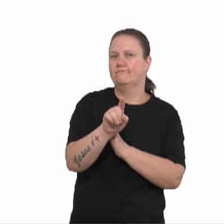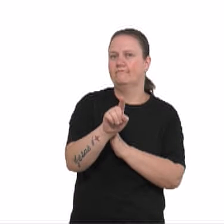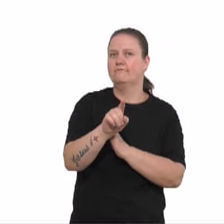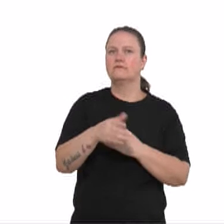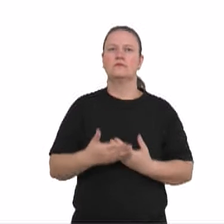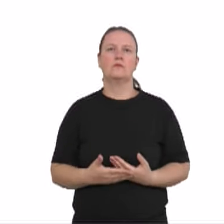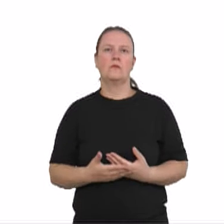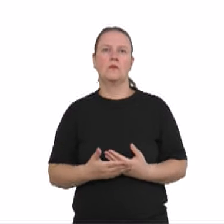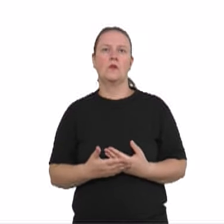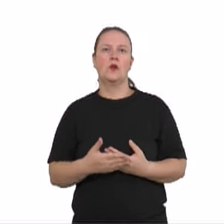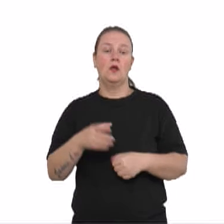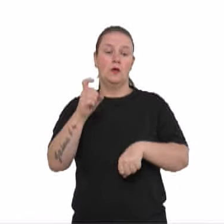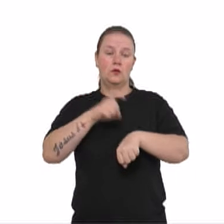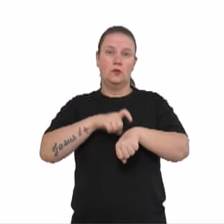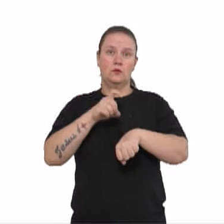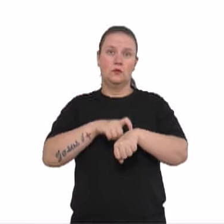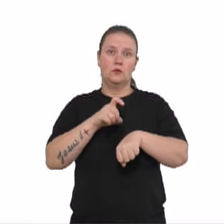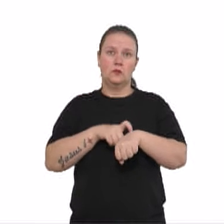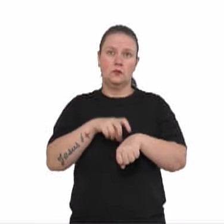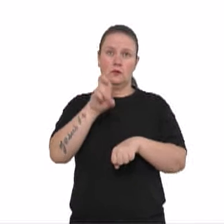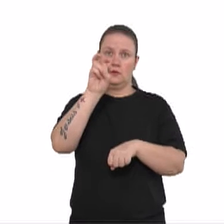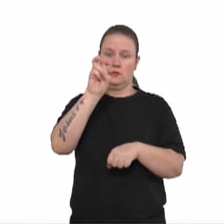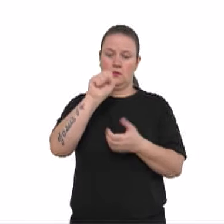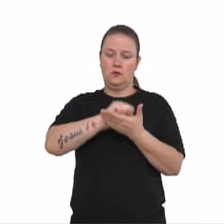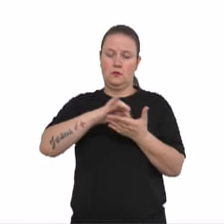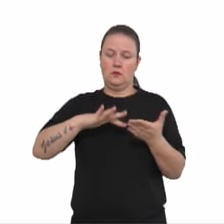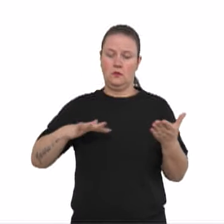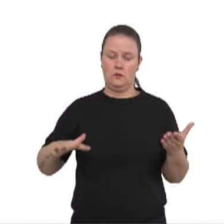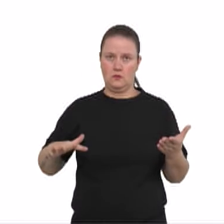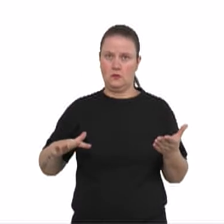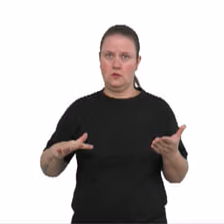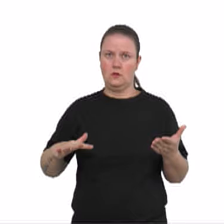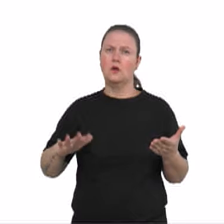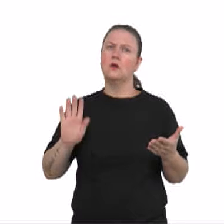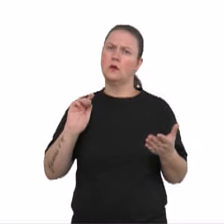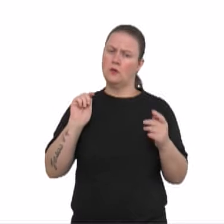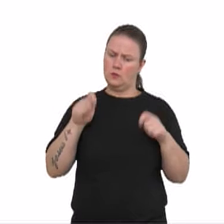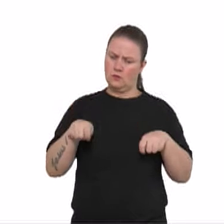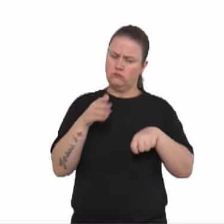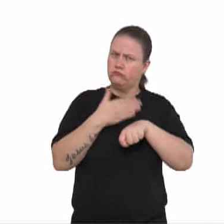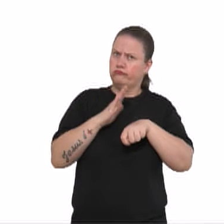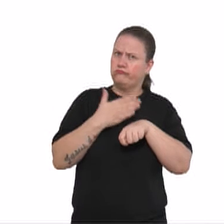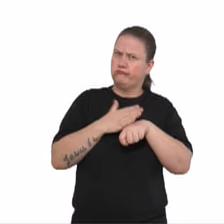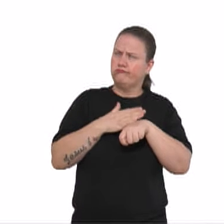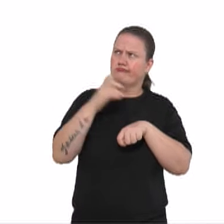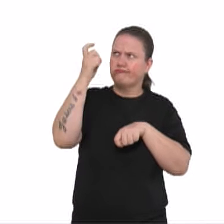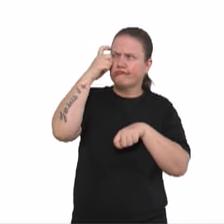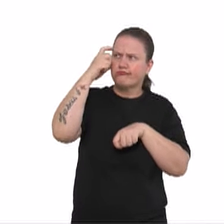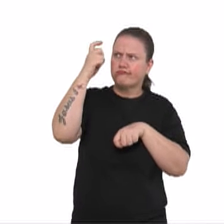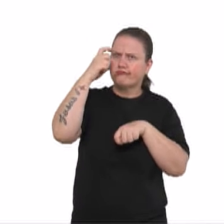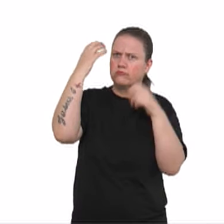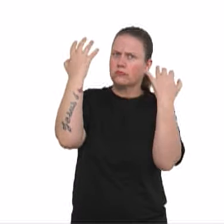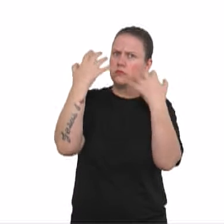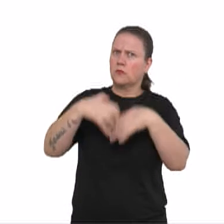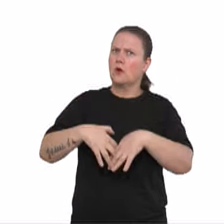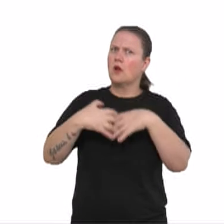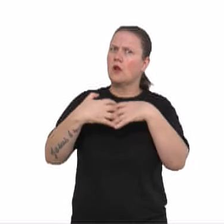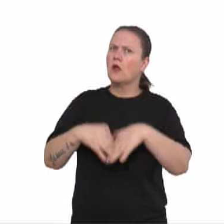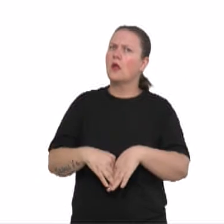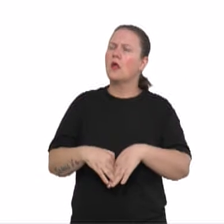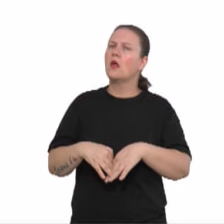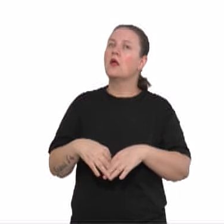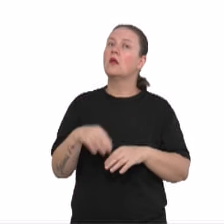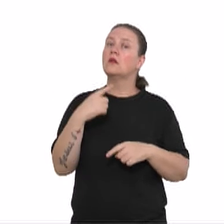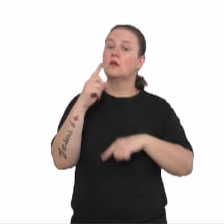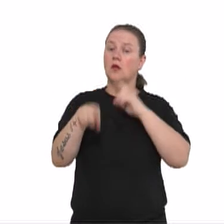tá? Vocês terão aqui 5 atividades, das quais vocês irão pensar um pouquinho, refletir